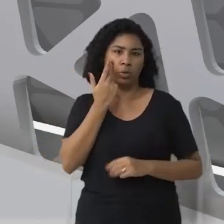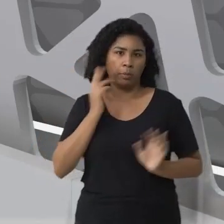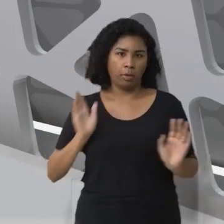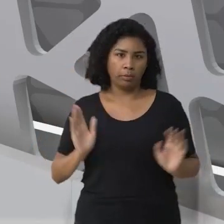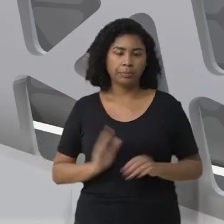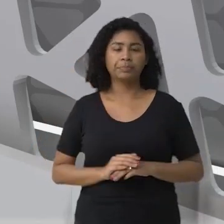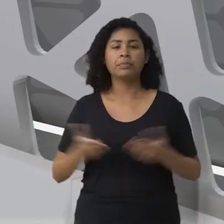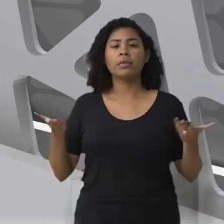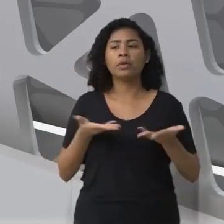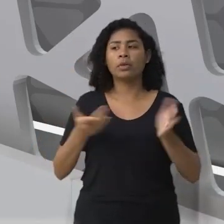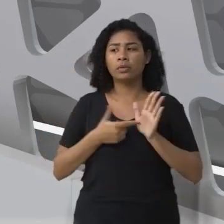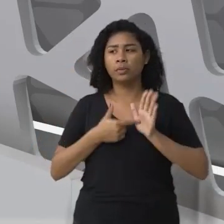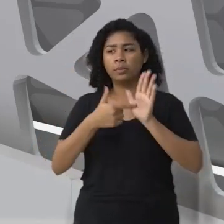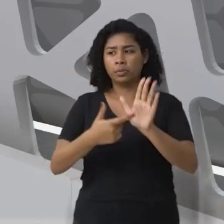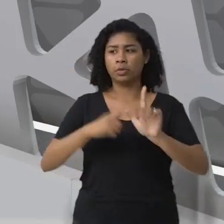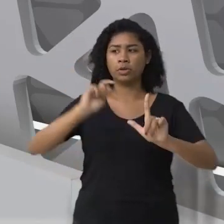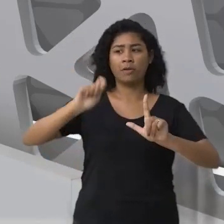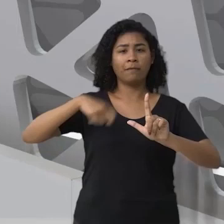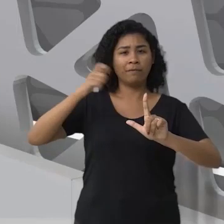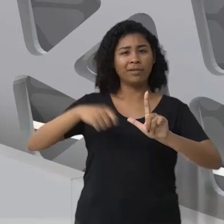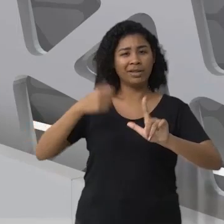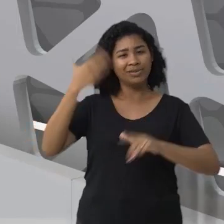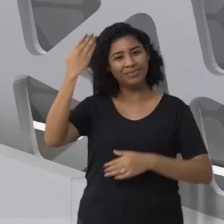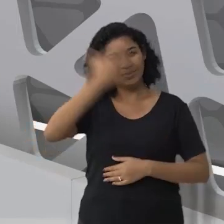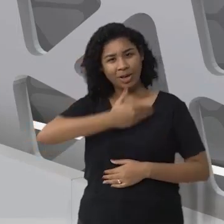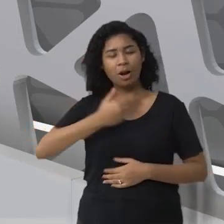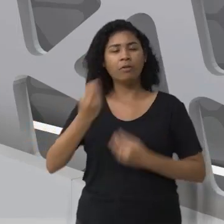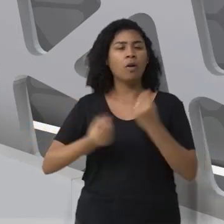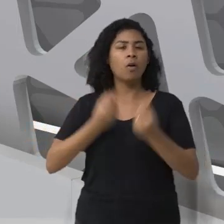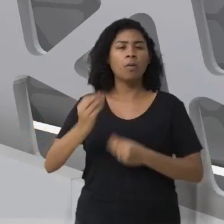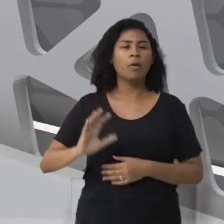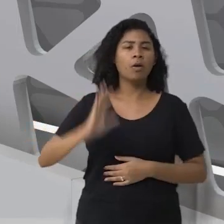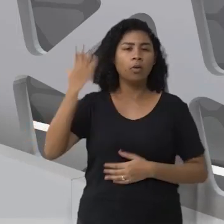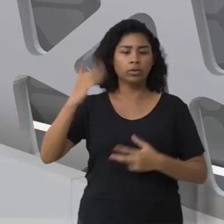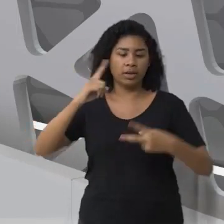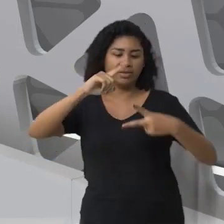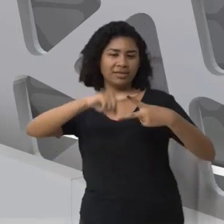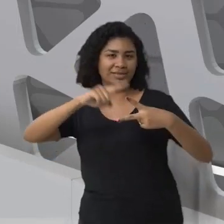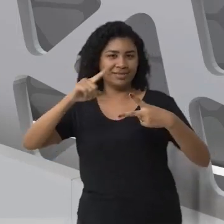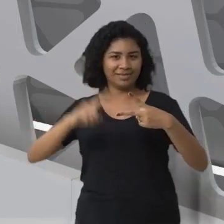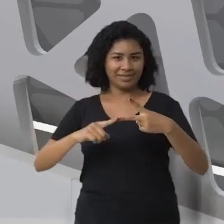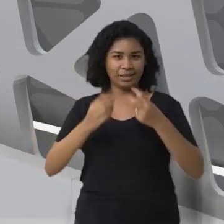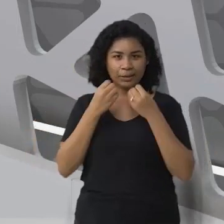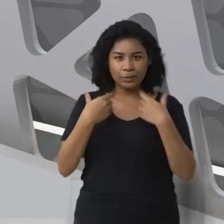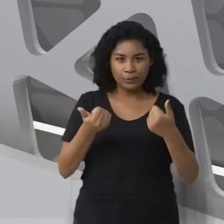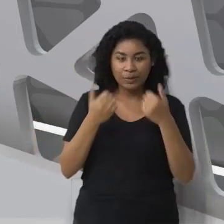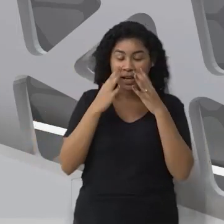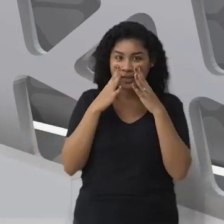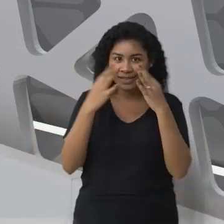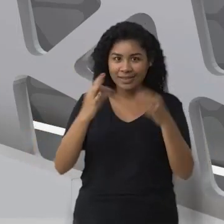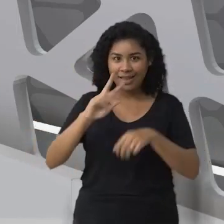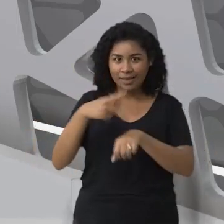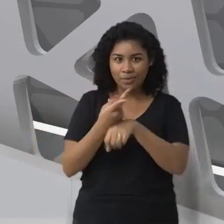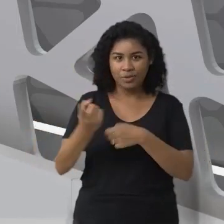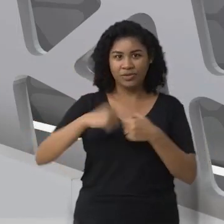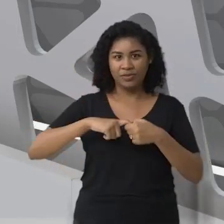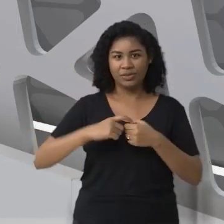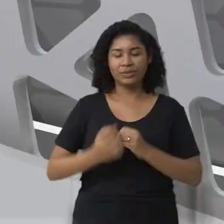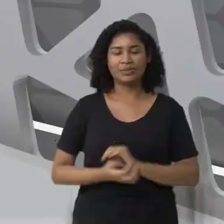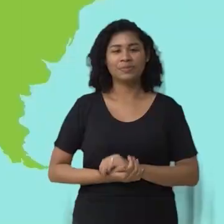um vídeo agora em que mostra pra gente, né, essa parte aí dos fenômenos do El Niño e da Laninha. Preste atenção e já